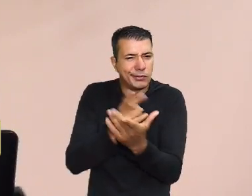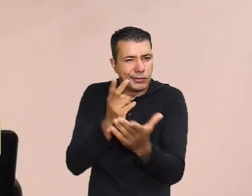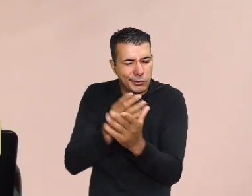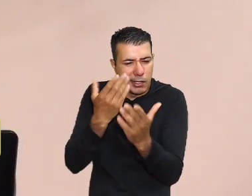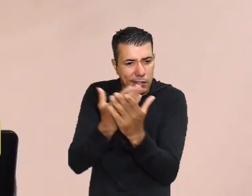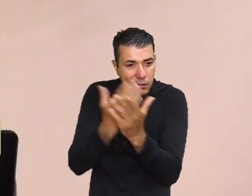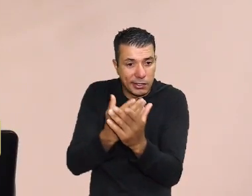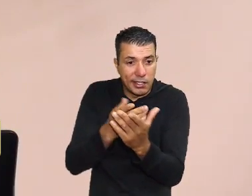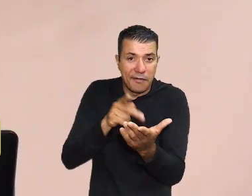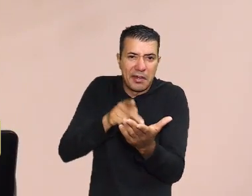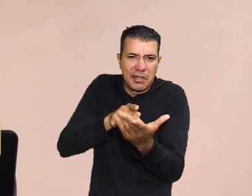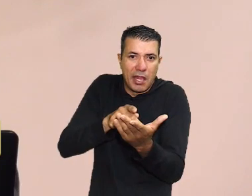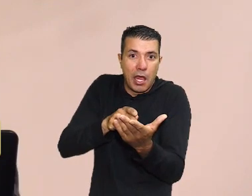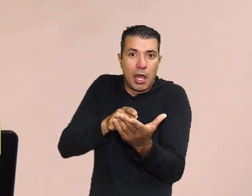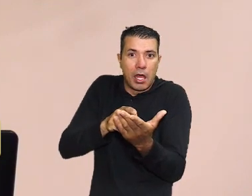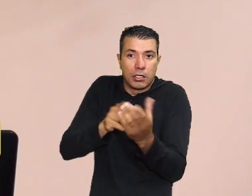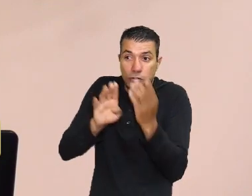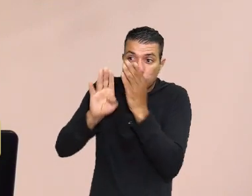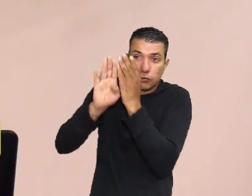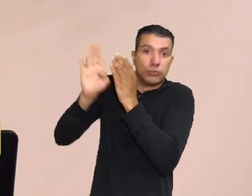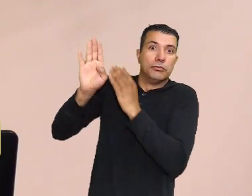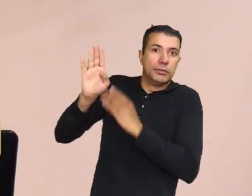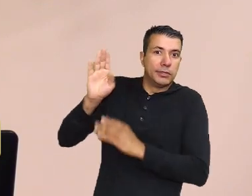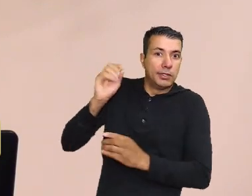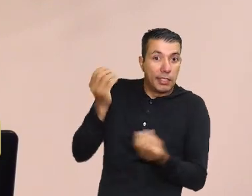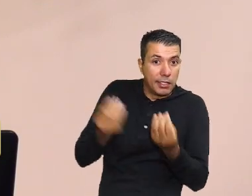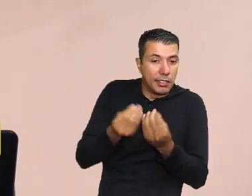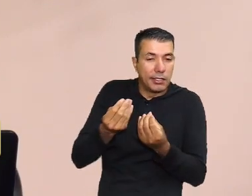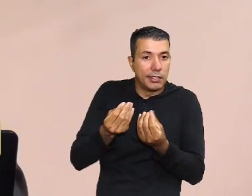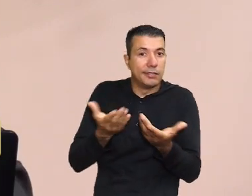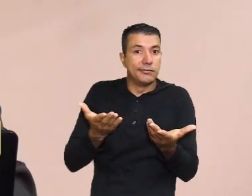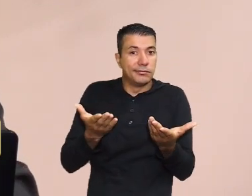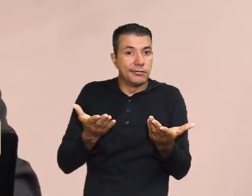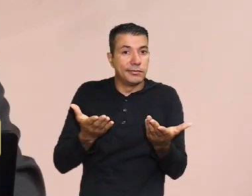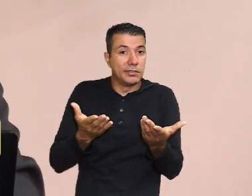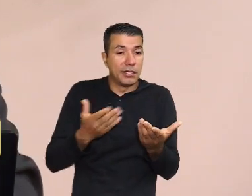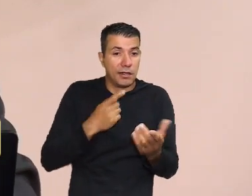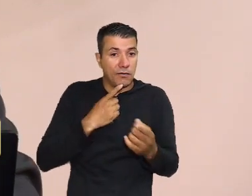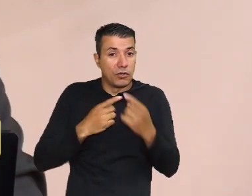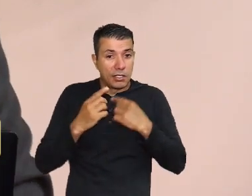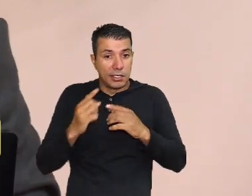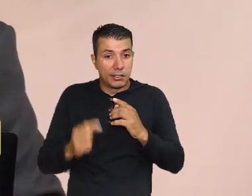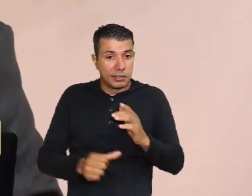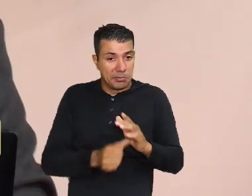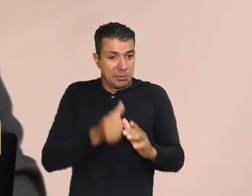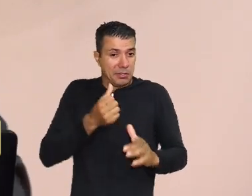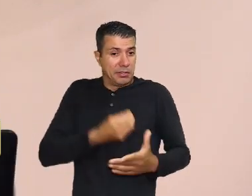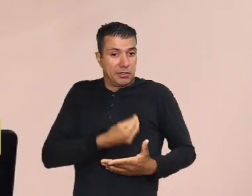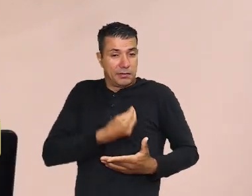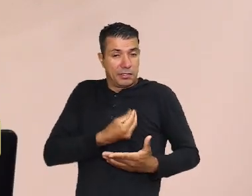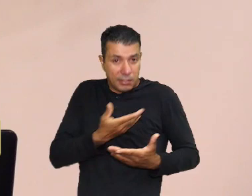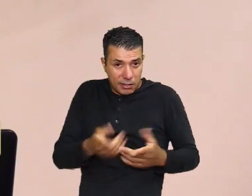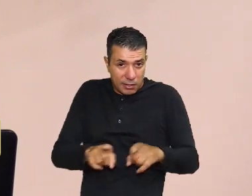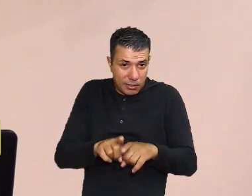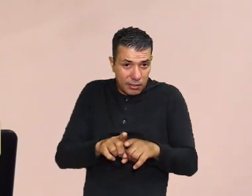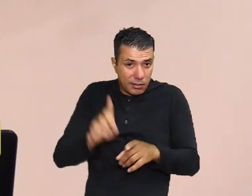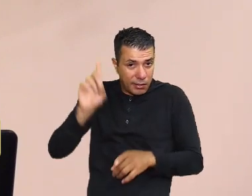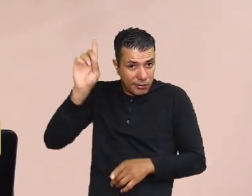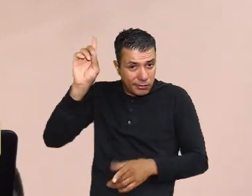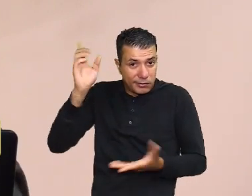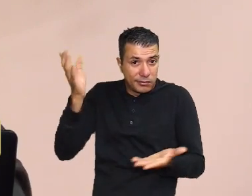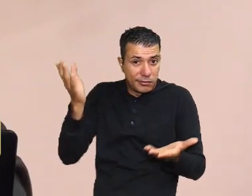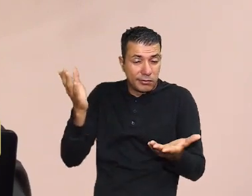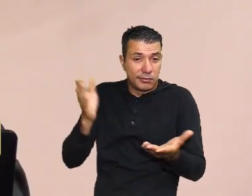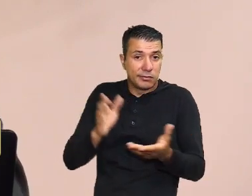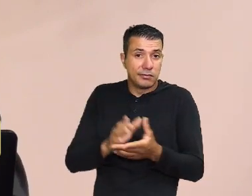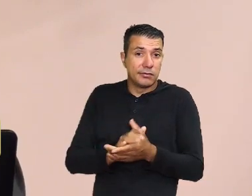descoberto novas verdades. Eu sou uma pessoa sincera, eu quero colocar a vontade de Deus em primeiro lugar na minha vida. Mas talvez eu